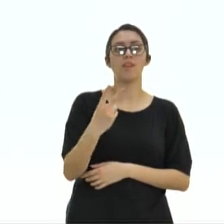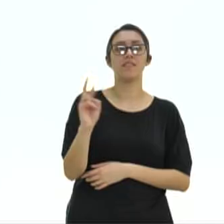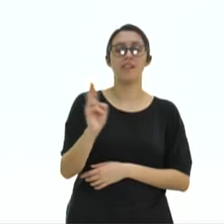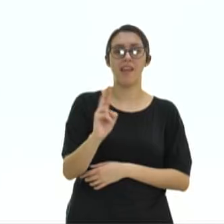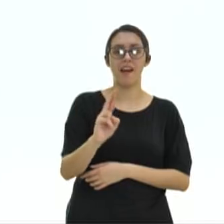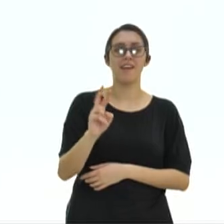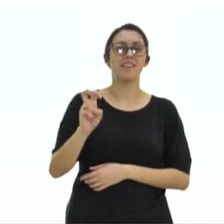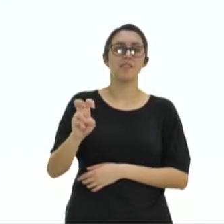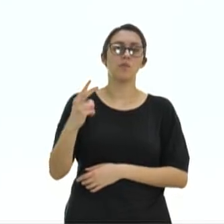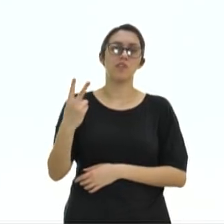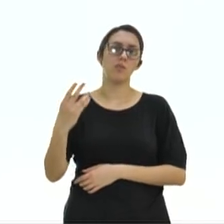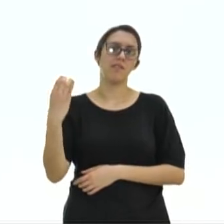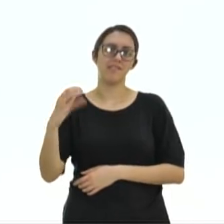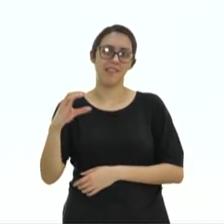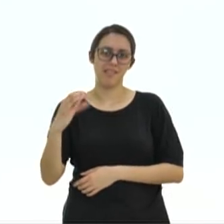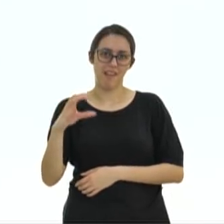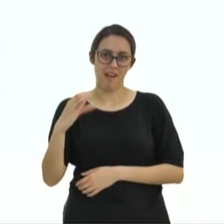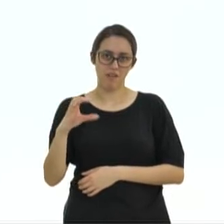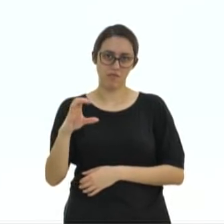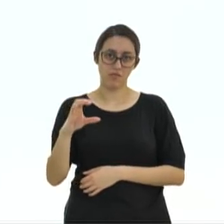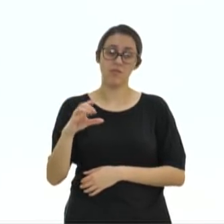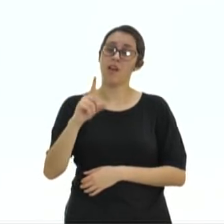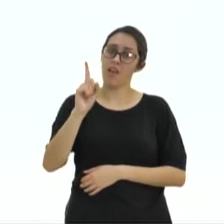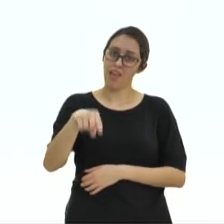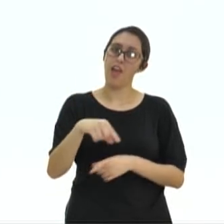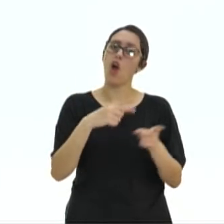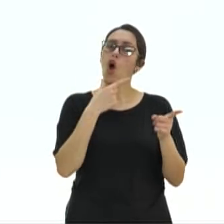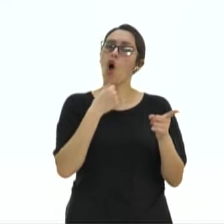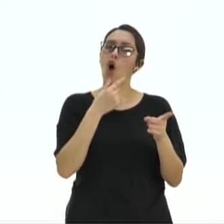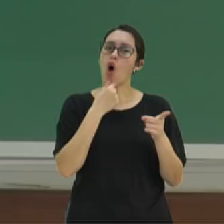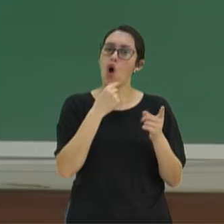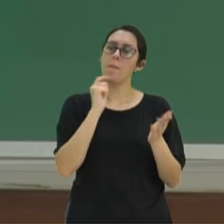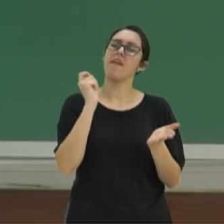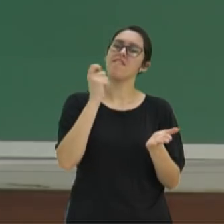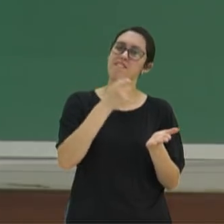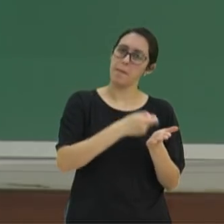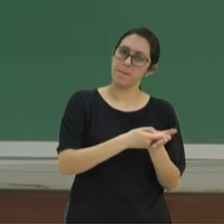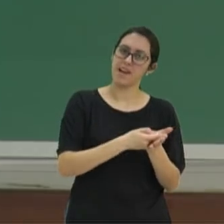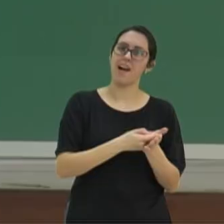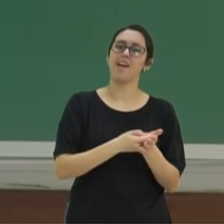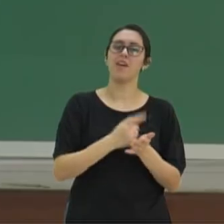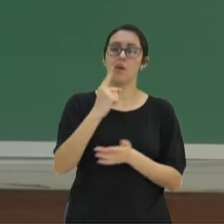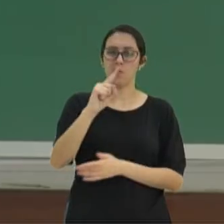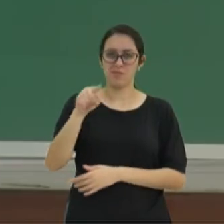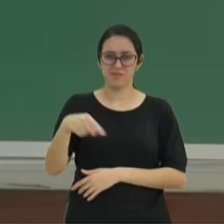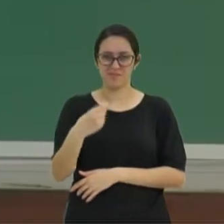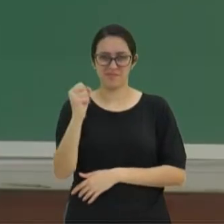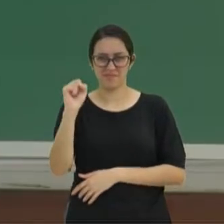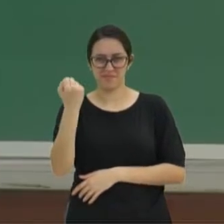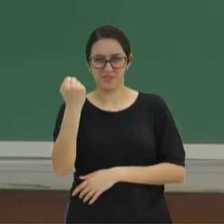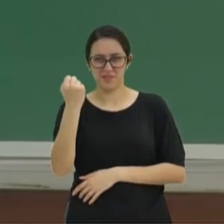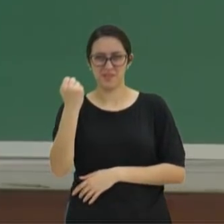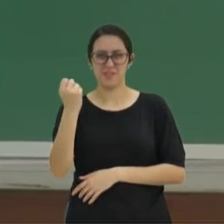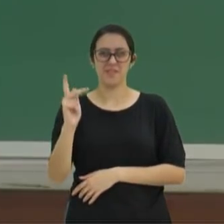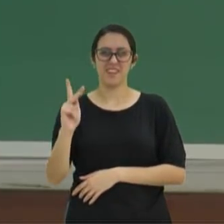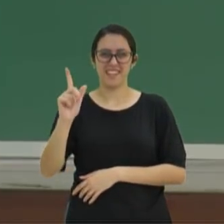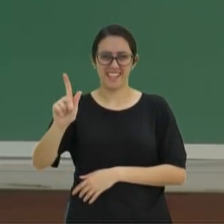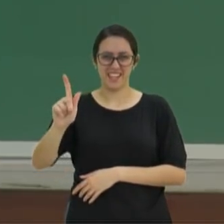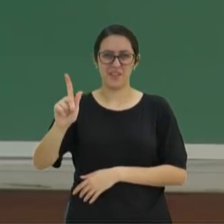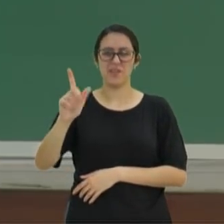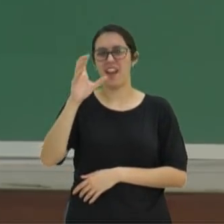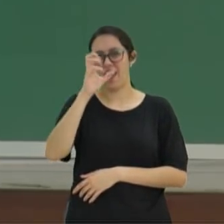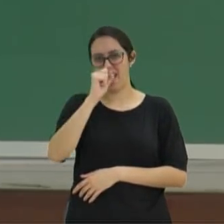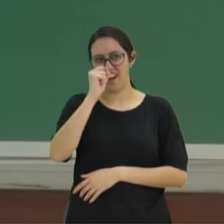2,52. Então, esse é o valor que o Pedro vai pagar por 1 kg e 800 gramas